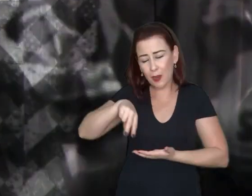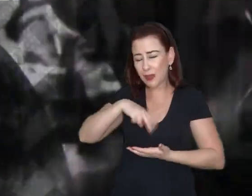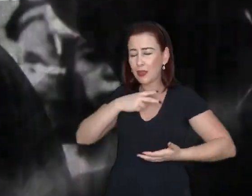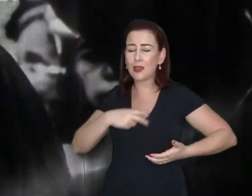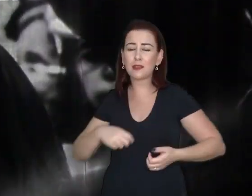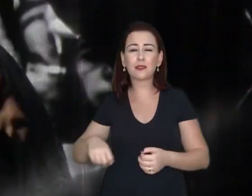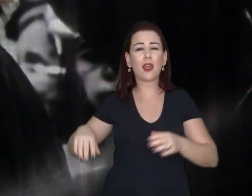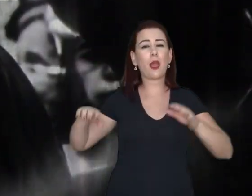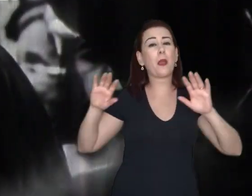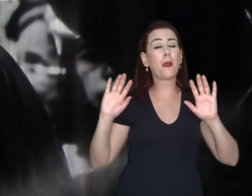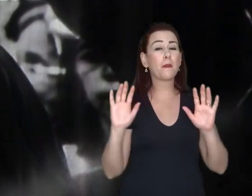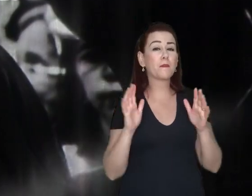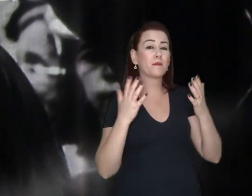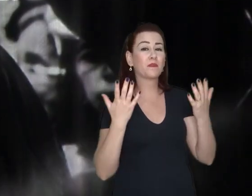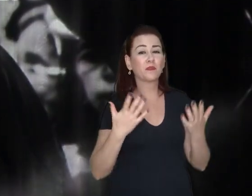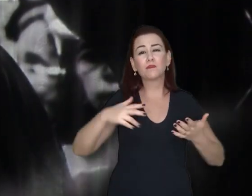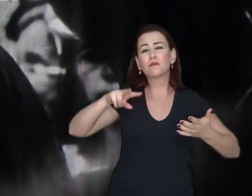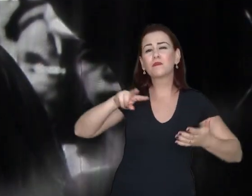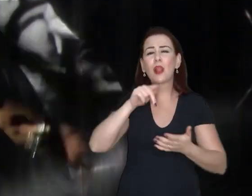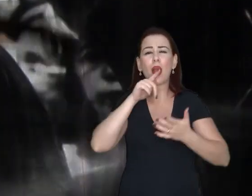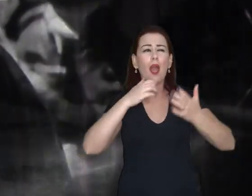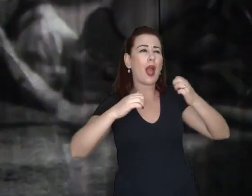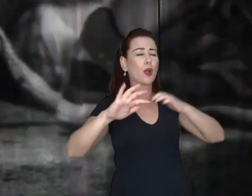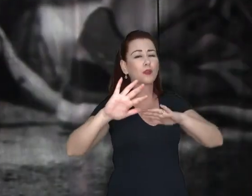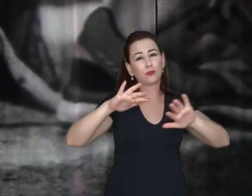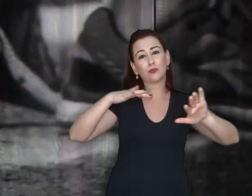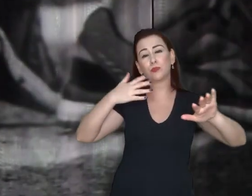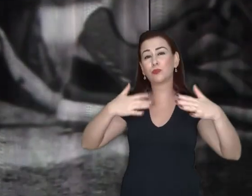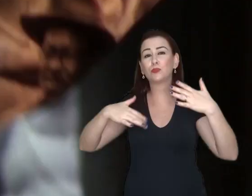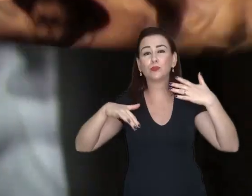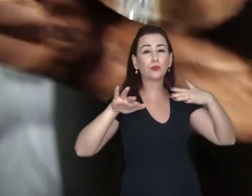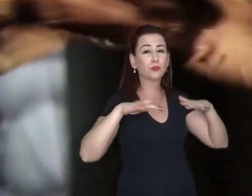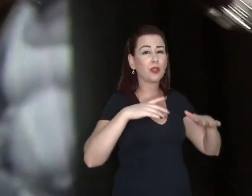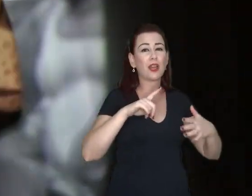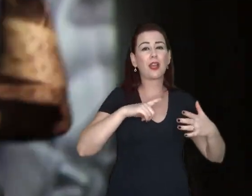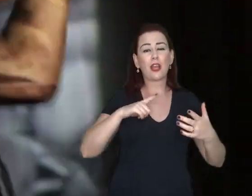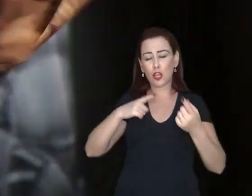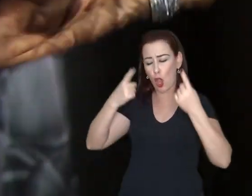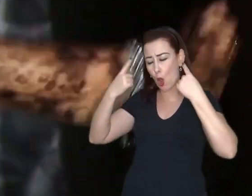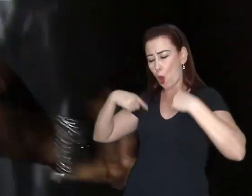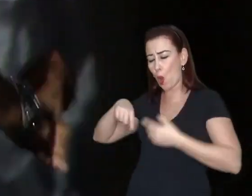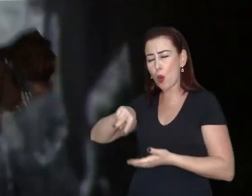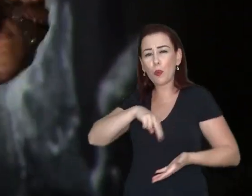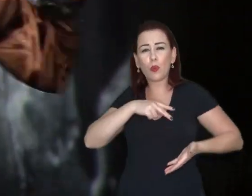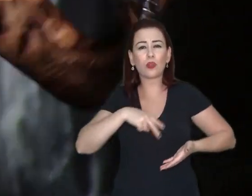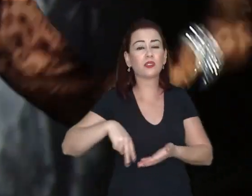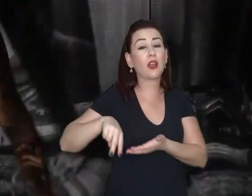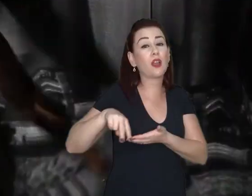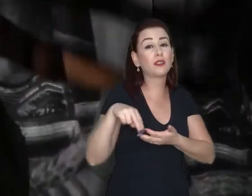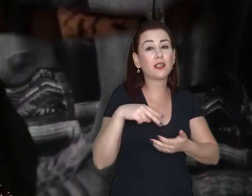cantar, pra cantar. No balanço das águas do olhar, na dança dos copos achar, a